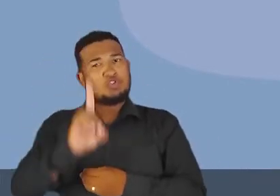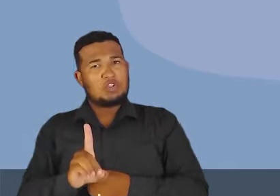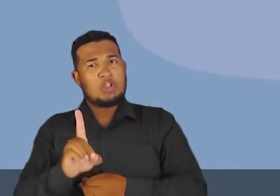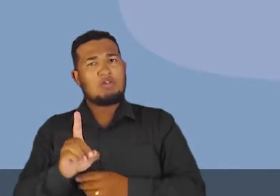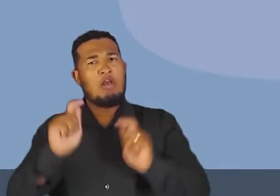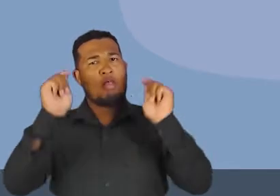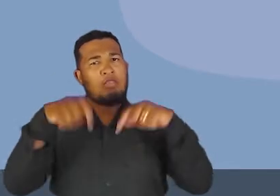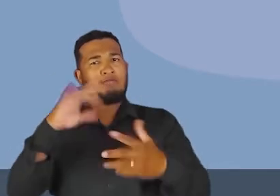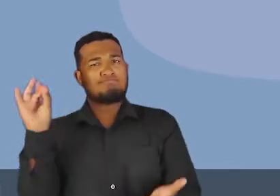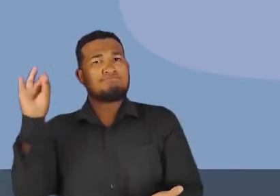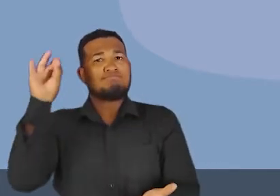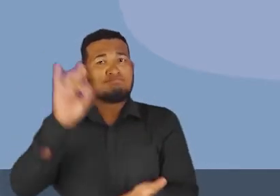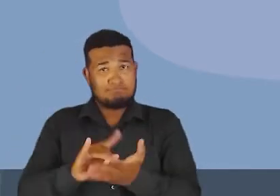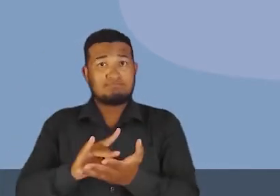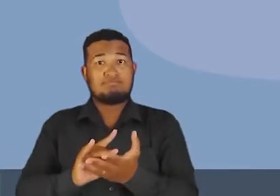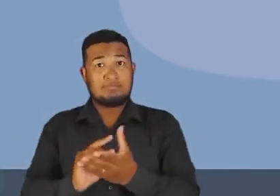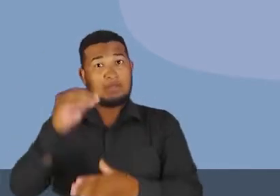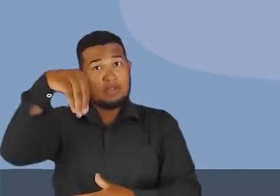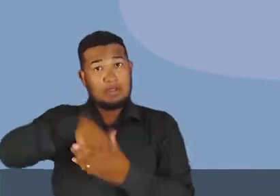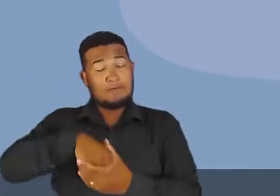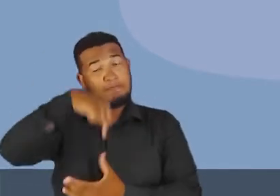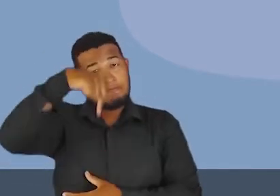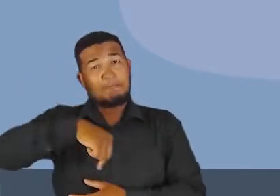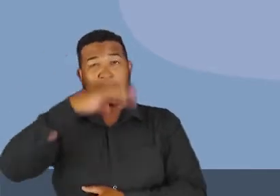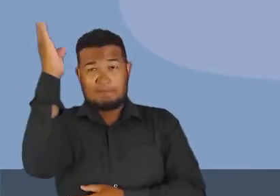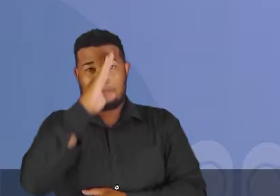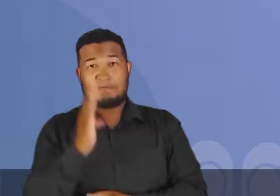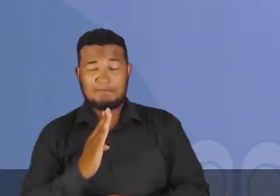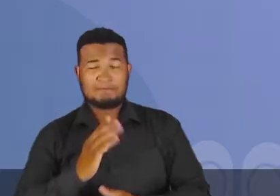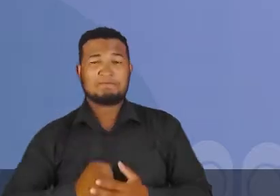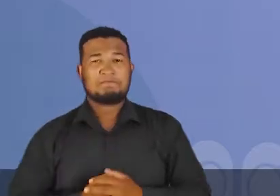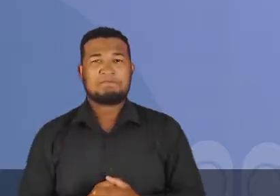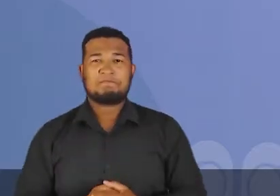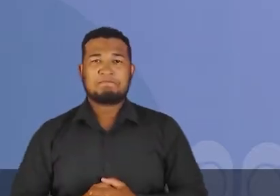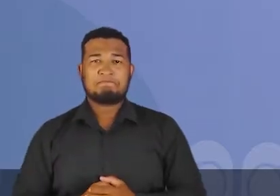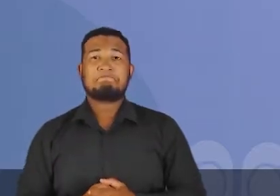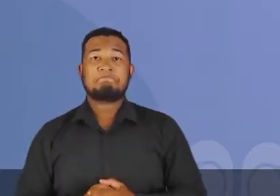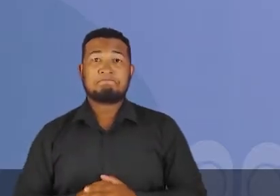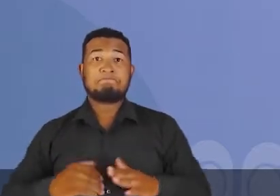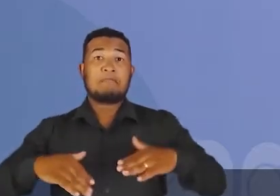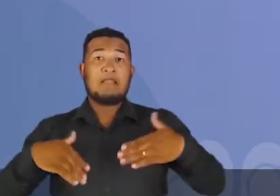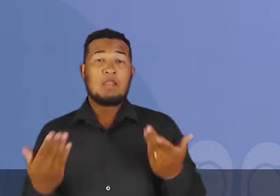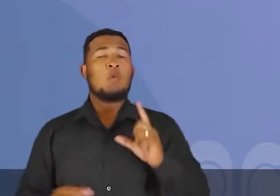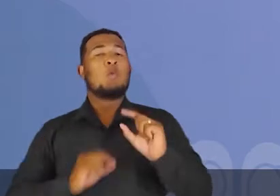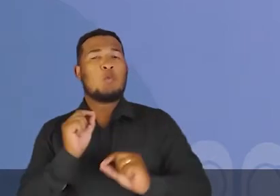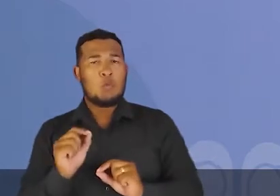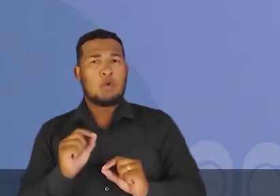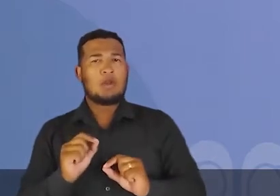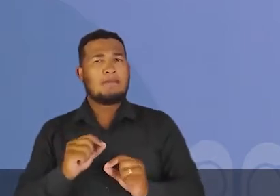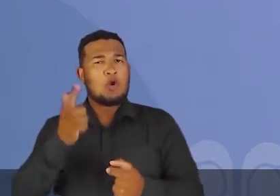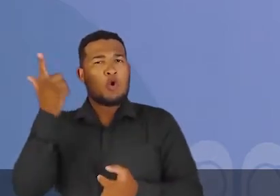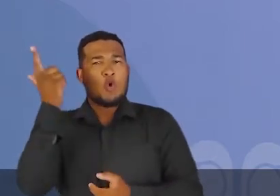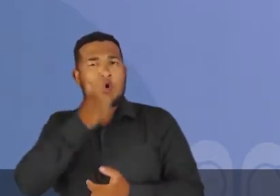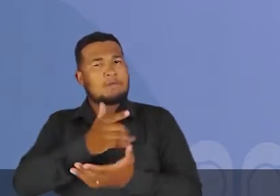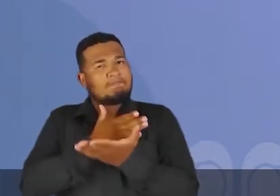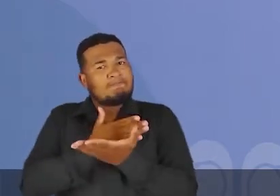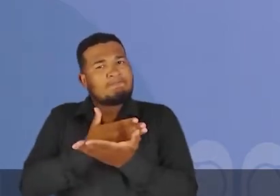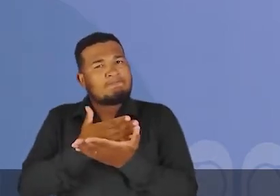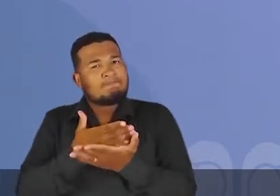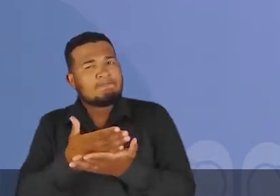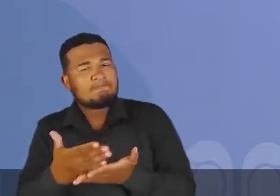são efetivados aqui no nosso país. Então, para a gente começar